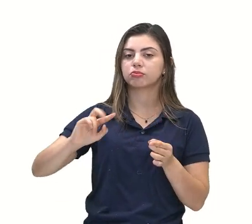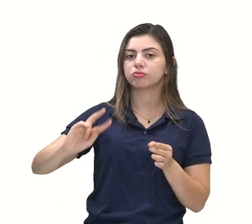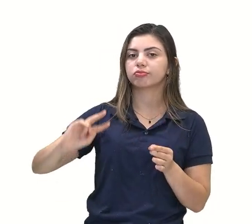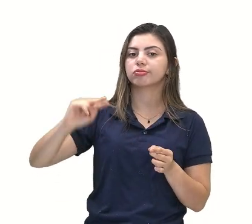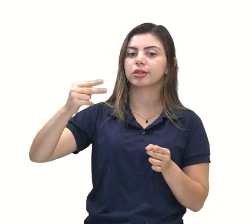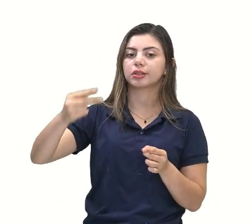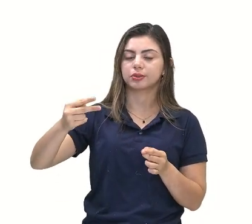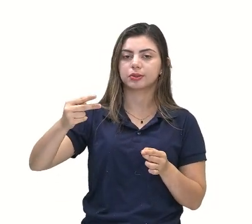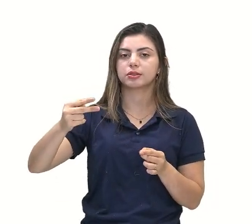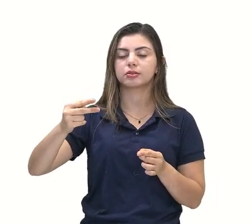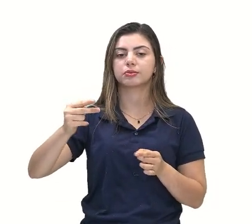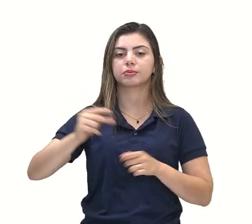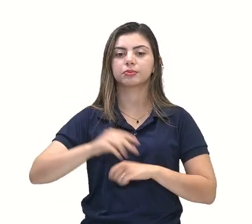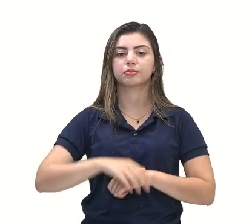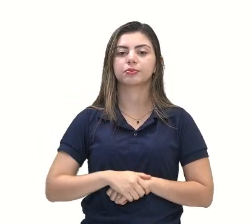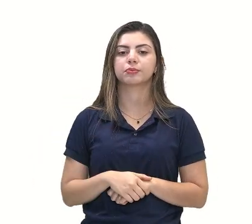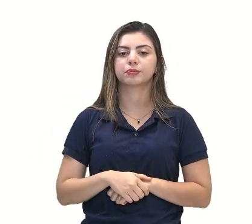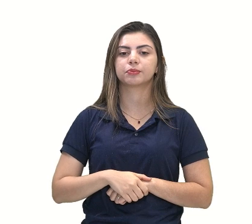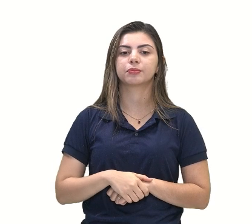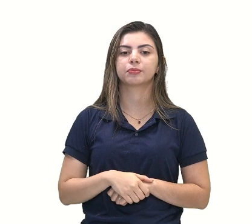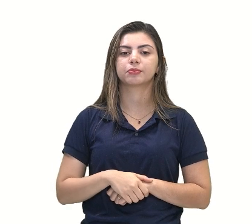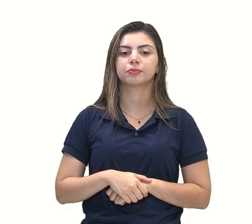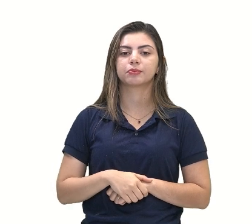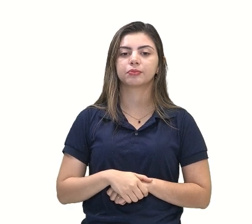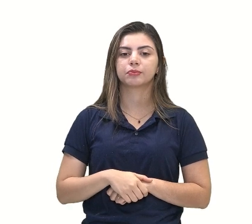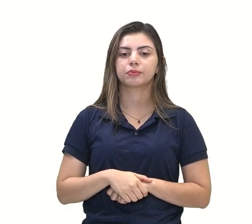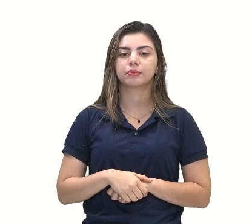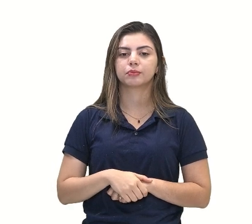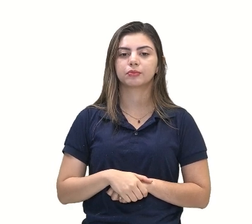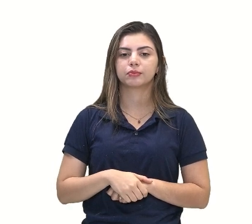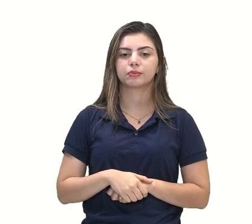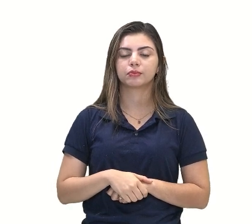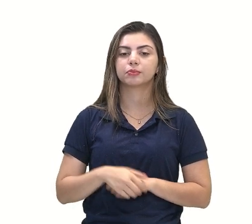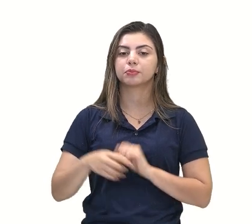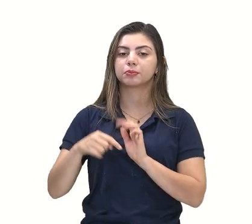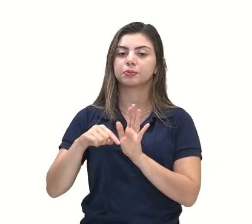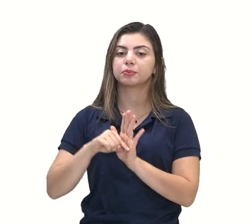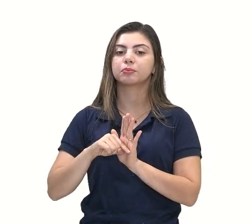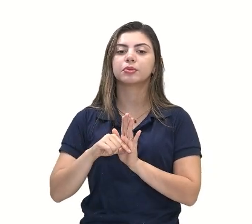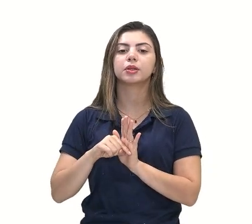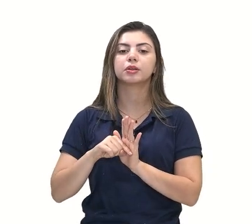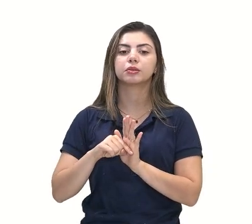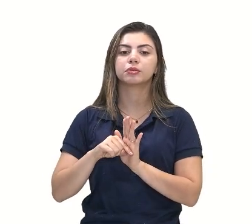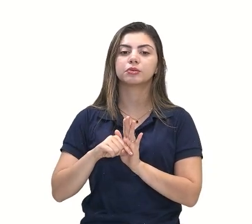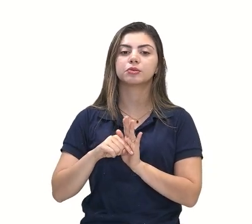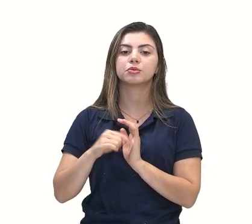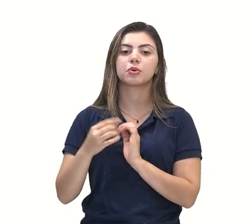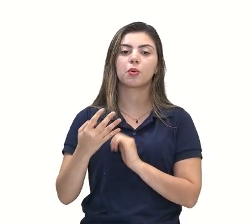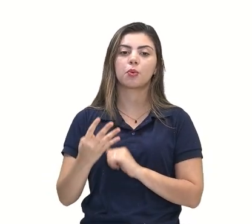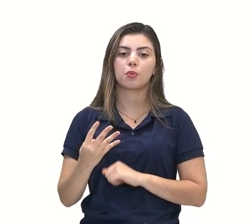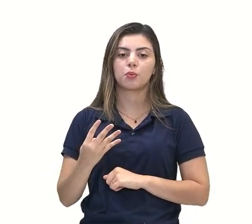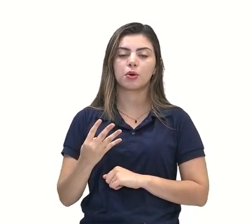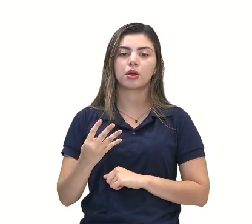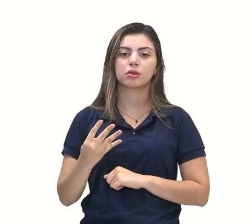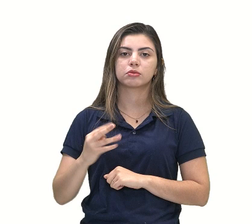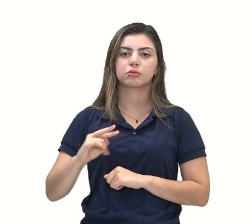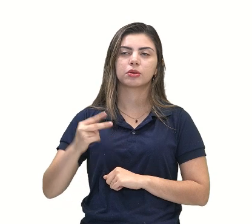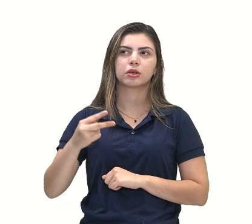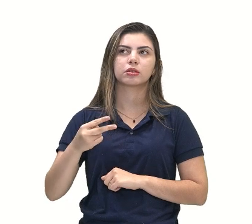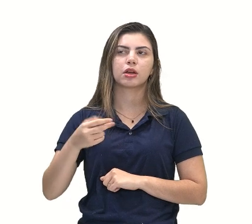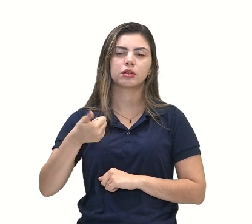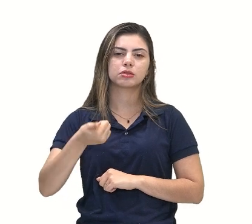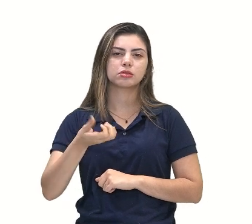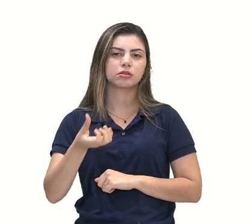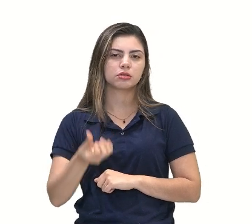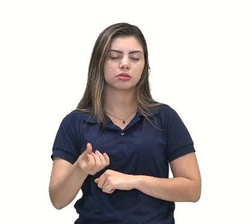da expressão original, a gente tem que acrescentar aqui o quê? Menos o quê? 4 ao quadrado, né? Que é 16. Né?